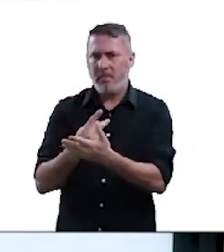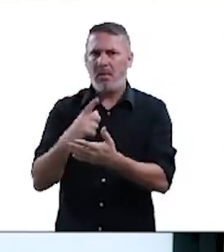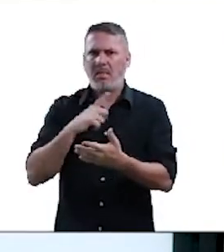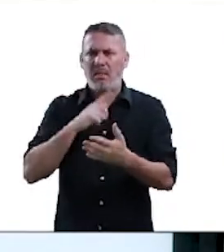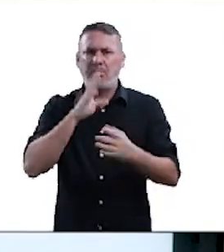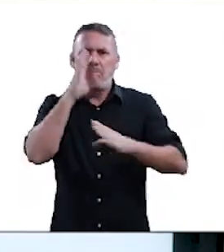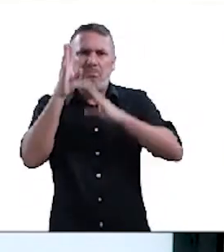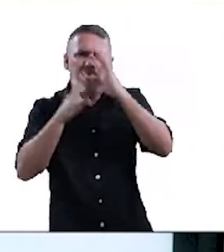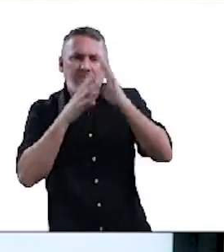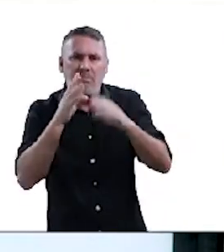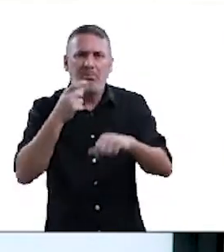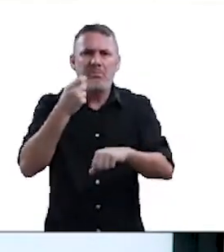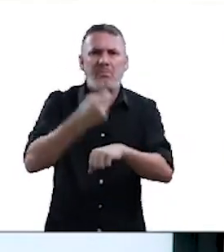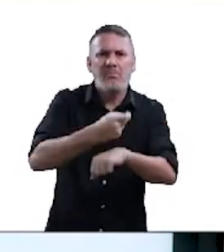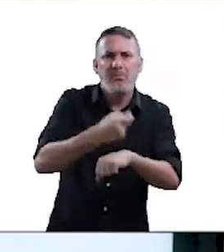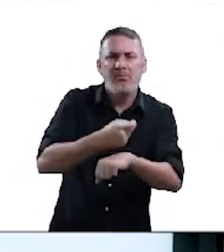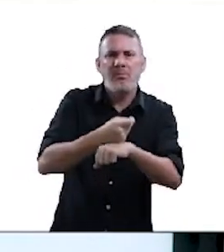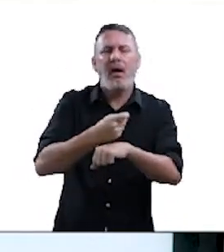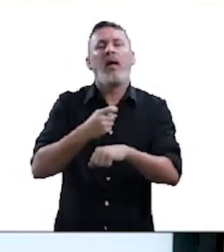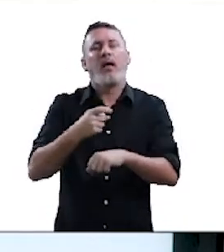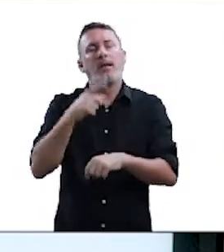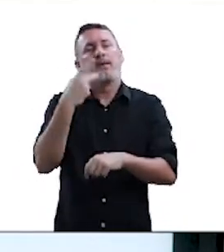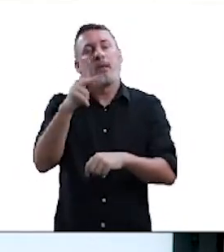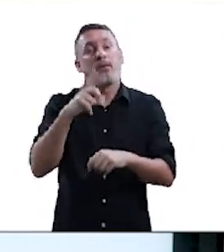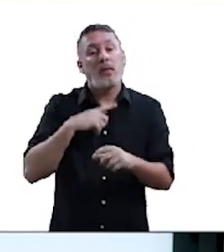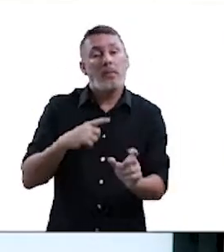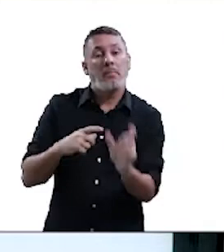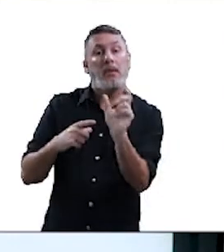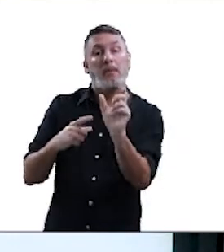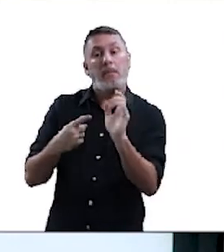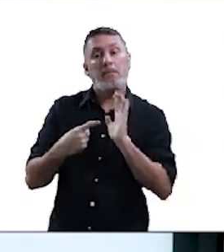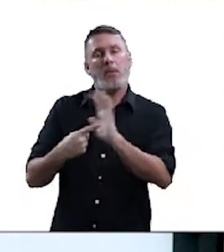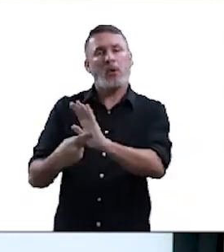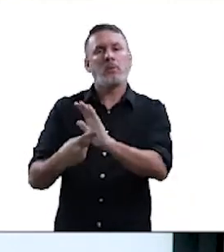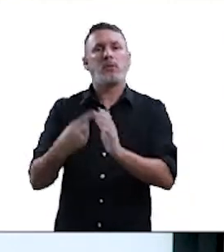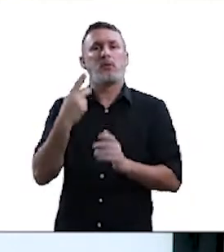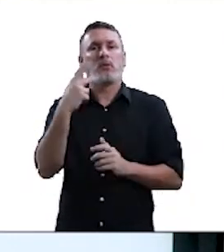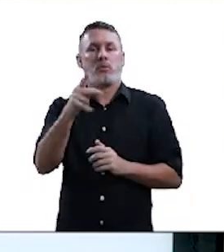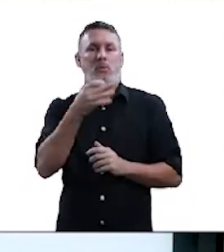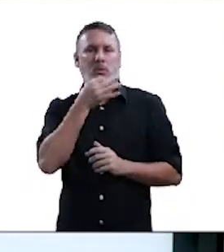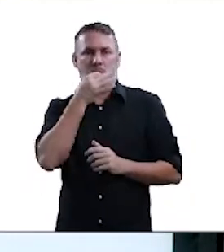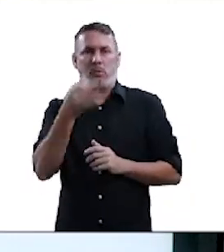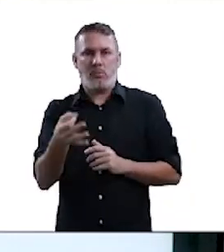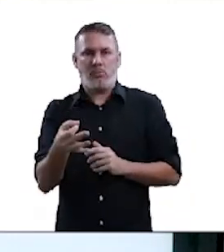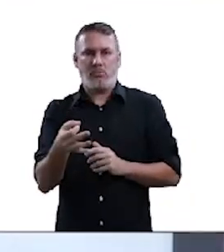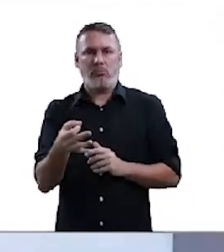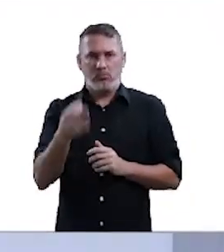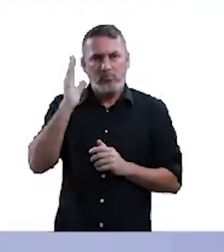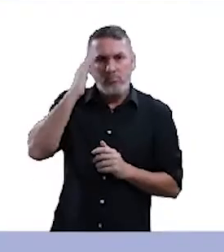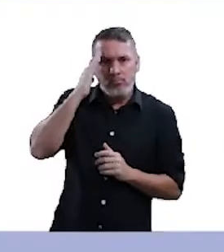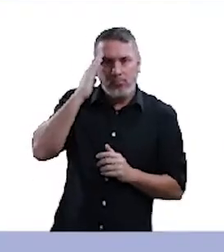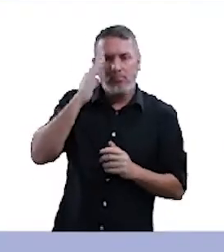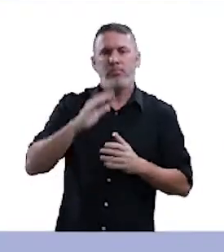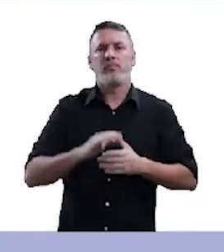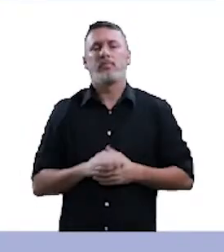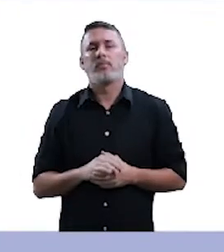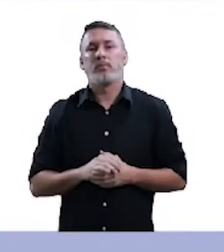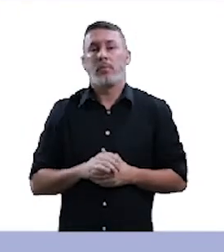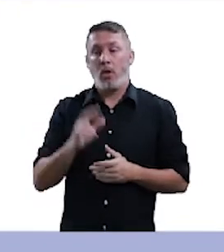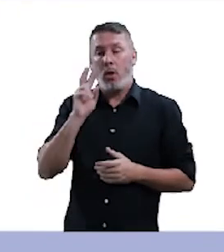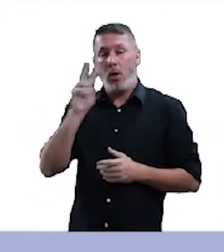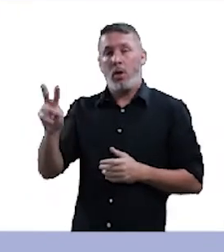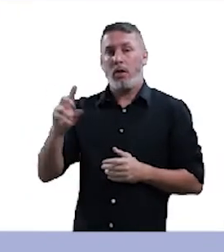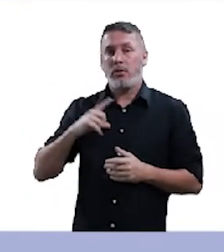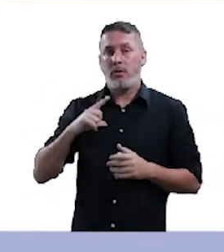negligente? São formas que você apresenta um posicionamento. Show? Então, olha aqui o tópico